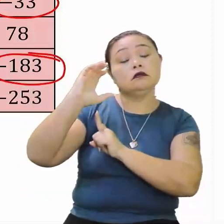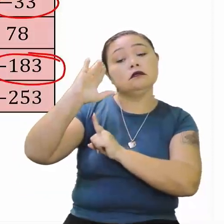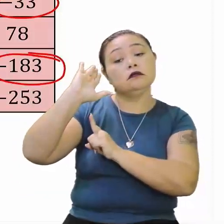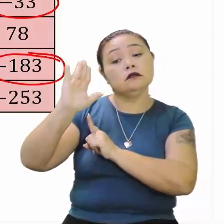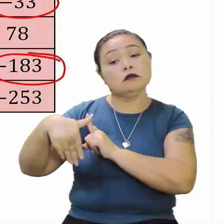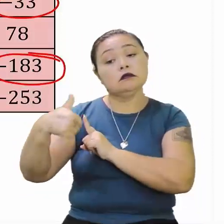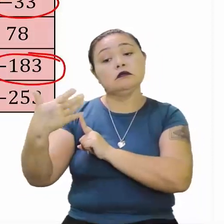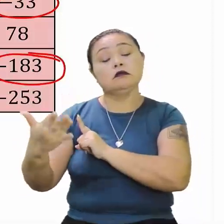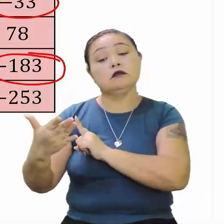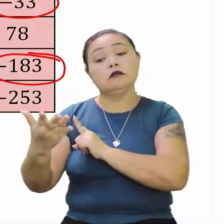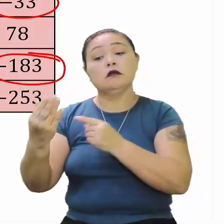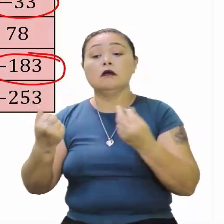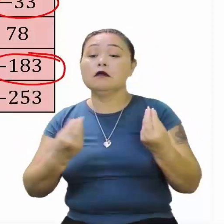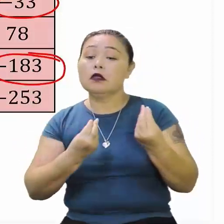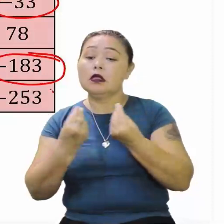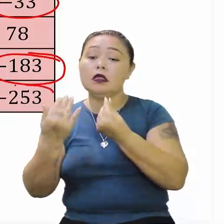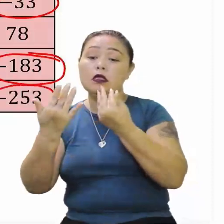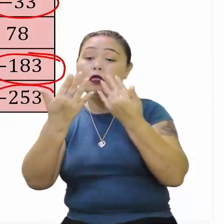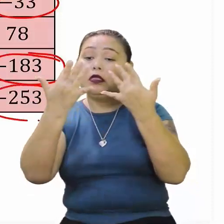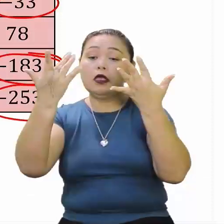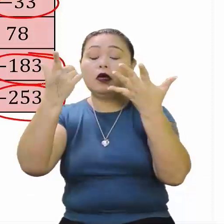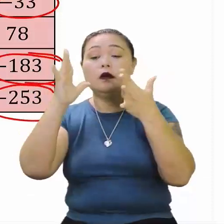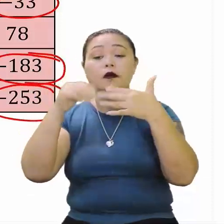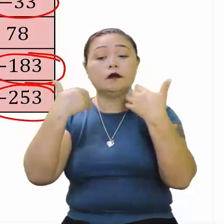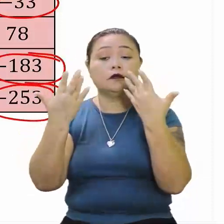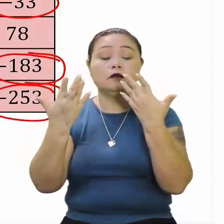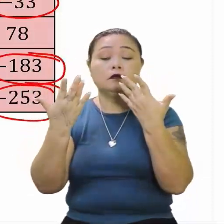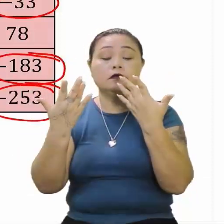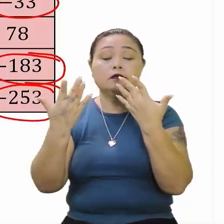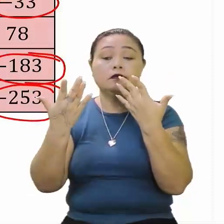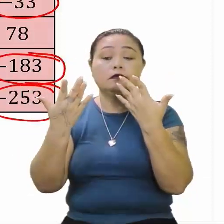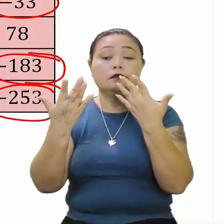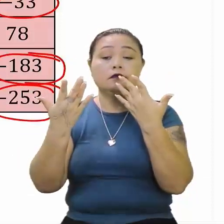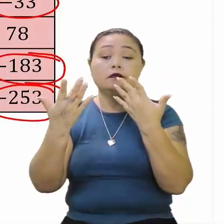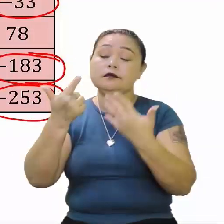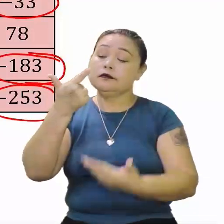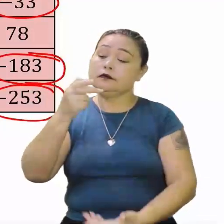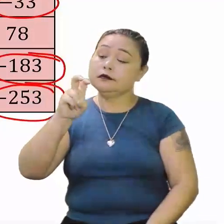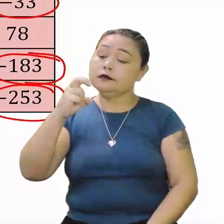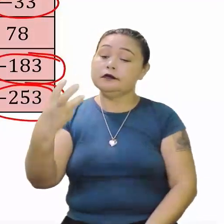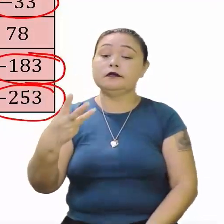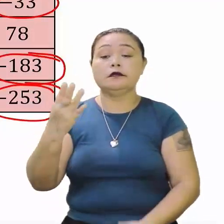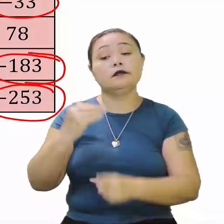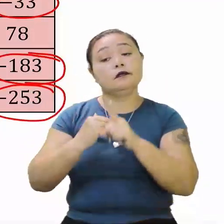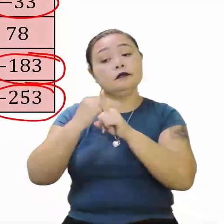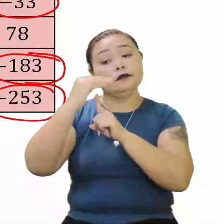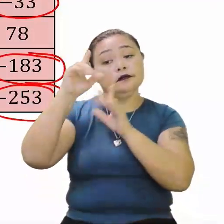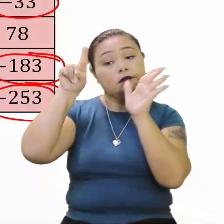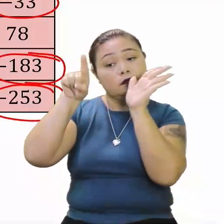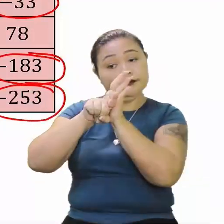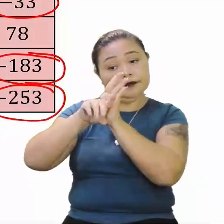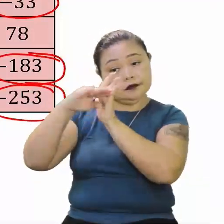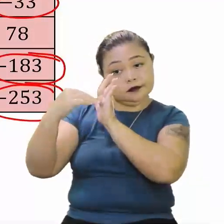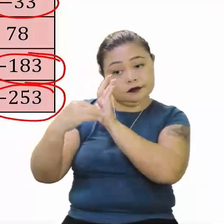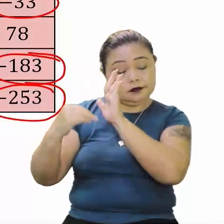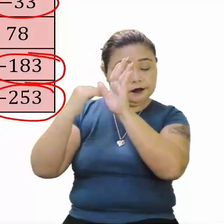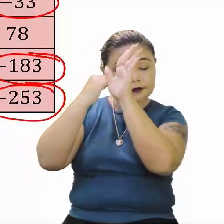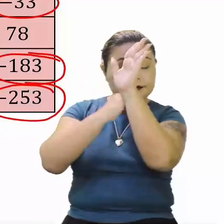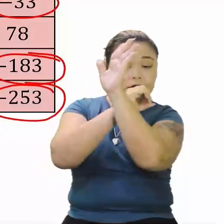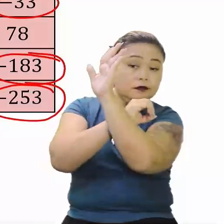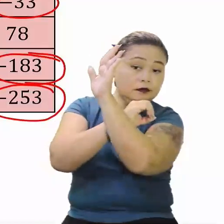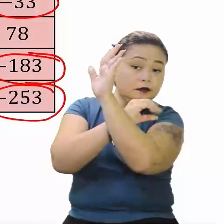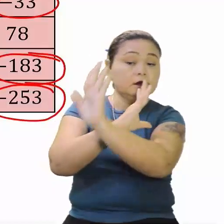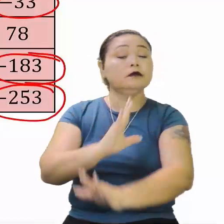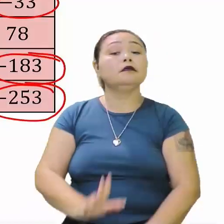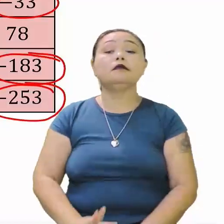entra em ebulição, ela já vaporiza a 253 graus abaixo de zero. Tudo bem até aí,